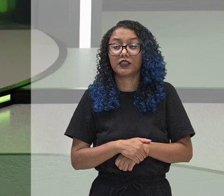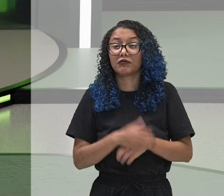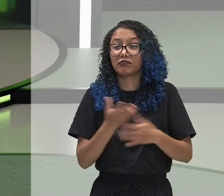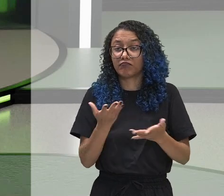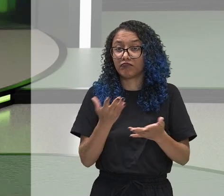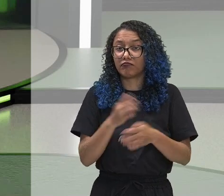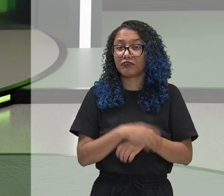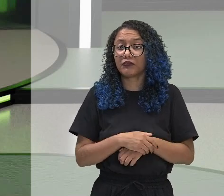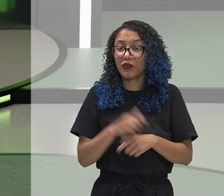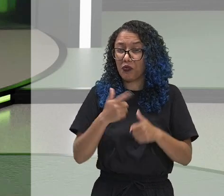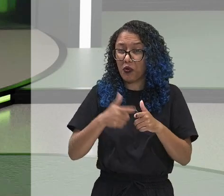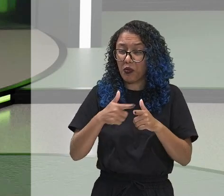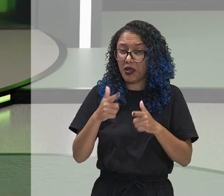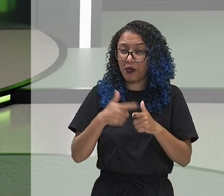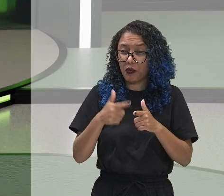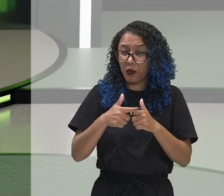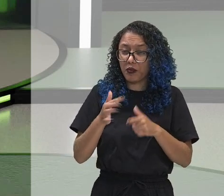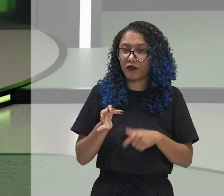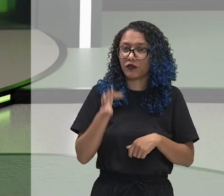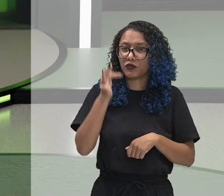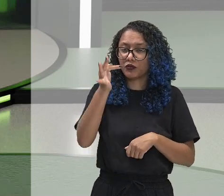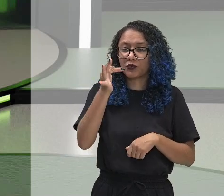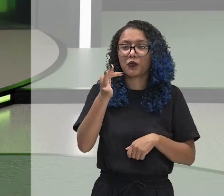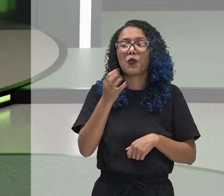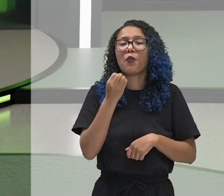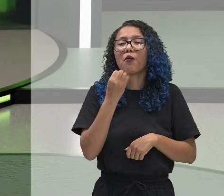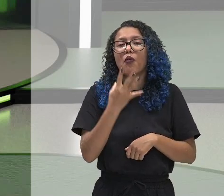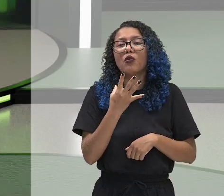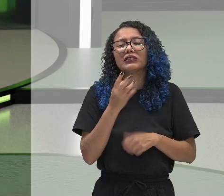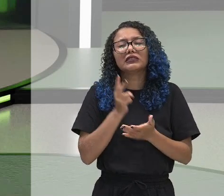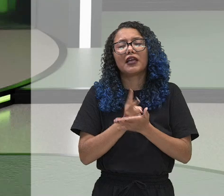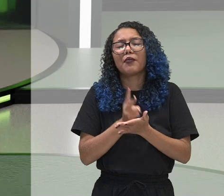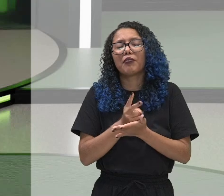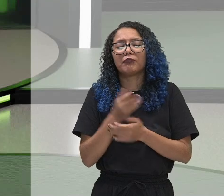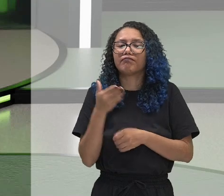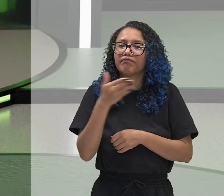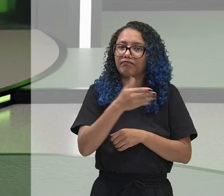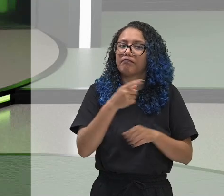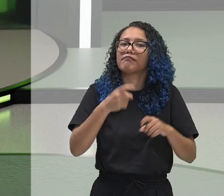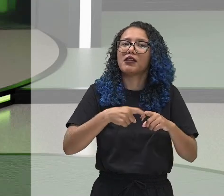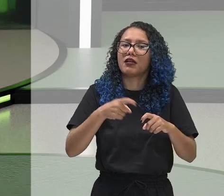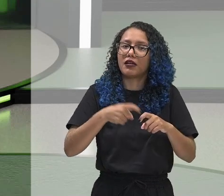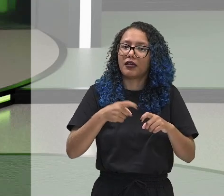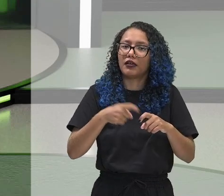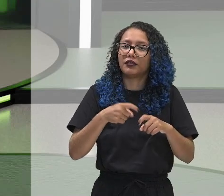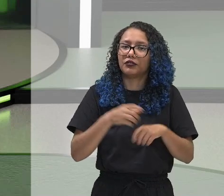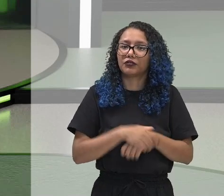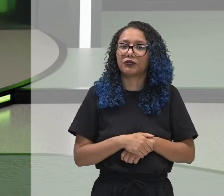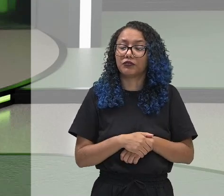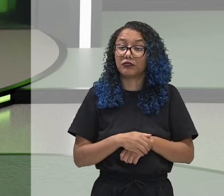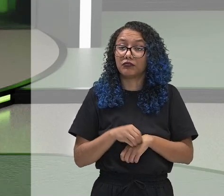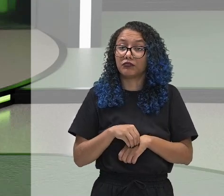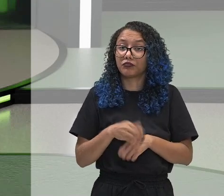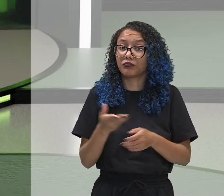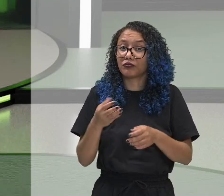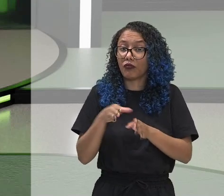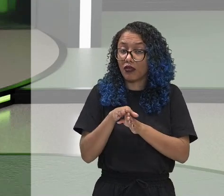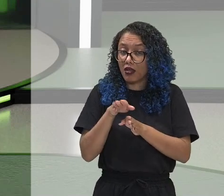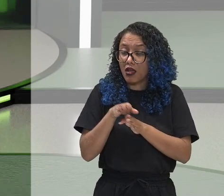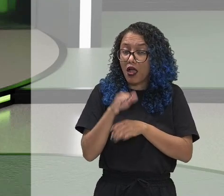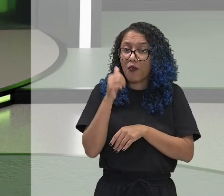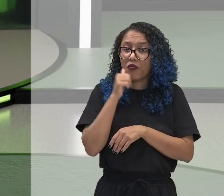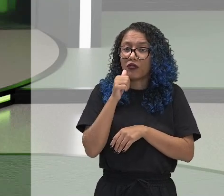futuros, é sempre bom consultar o médico periodicamente. Para a mulher, é recomendada a cada uma vez ao